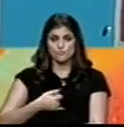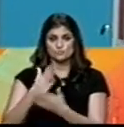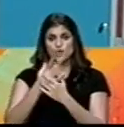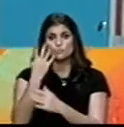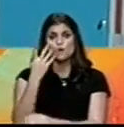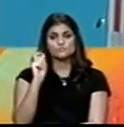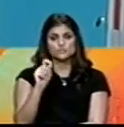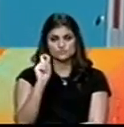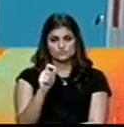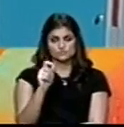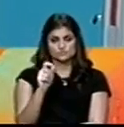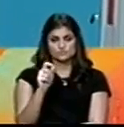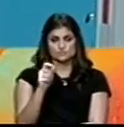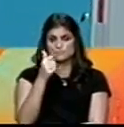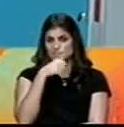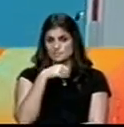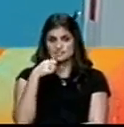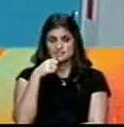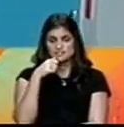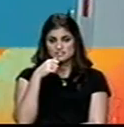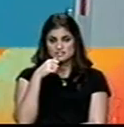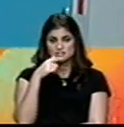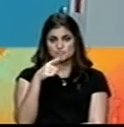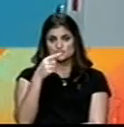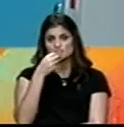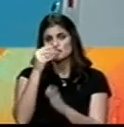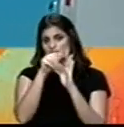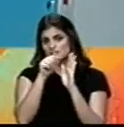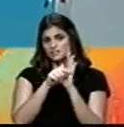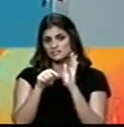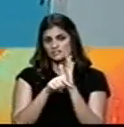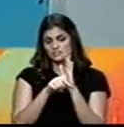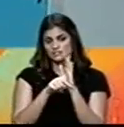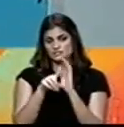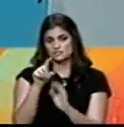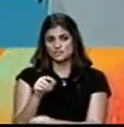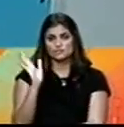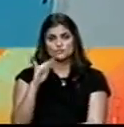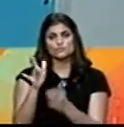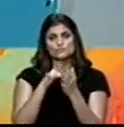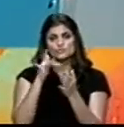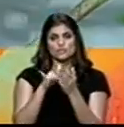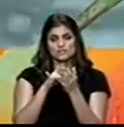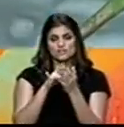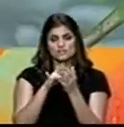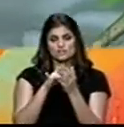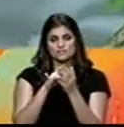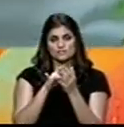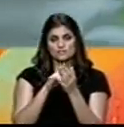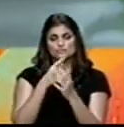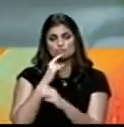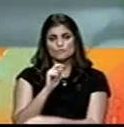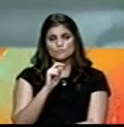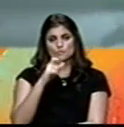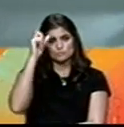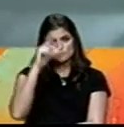minutos de paciência para esta receita. E trouxe um livro. Olá, cá está. Chama-se Uma